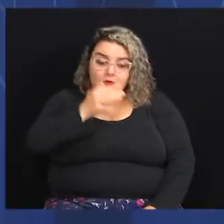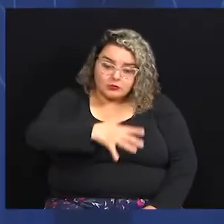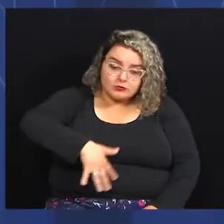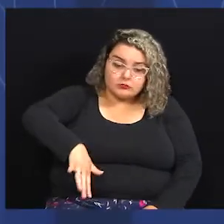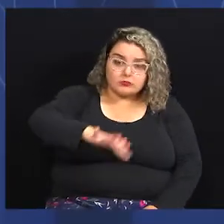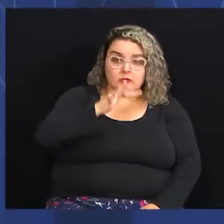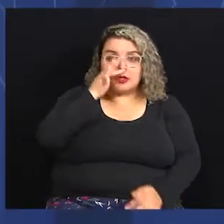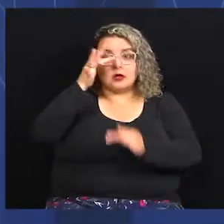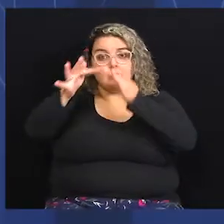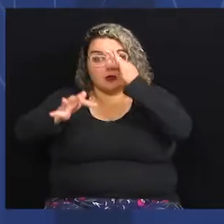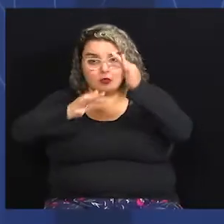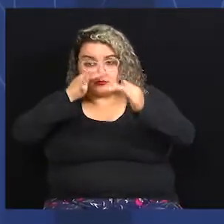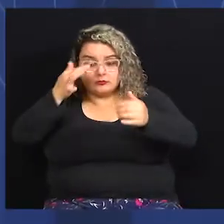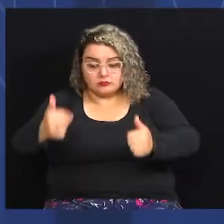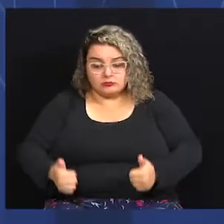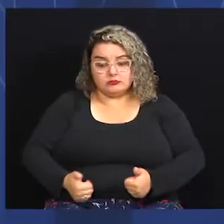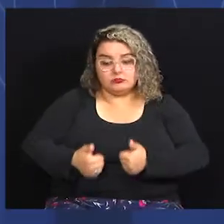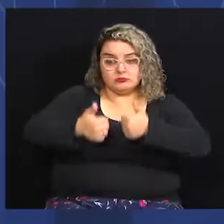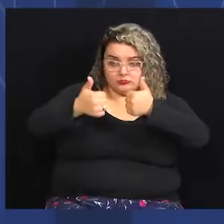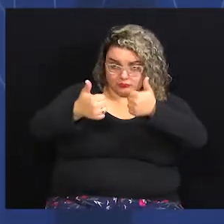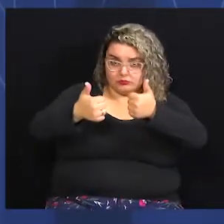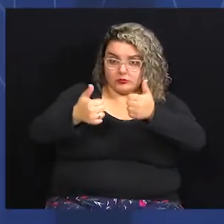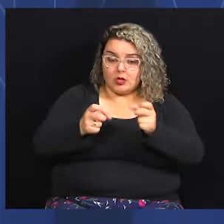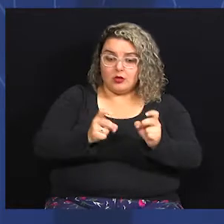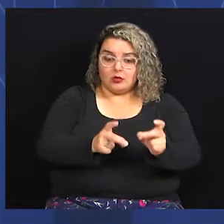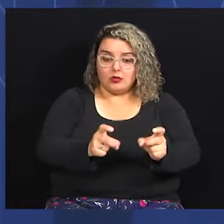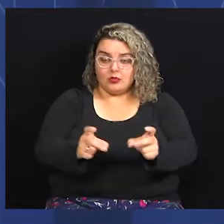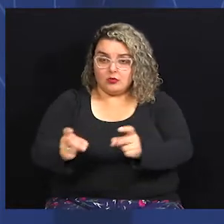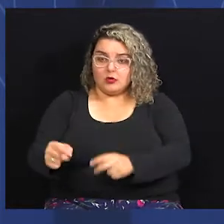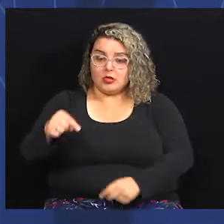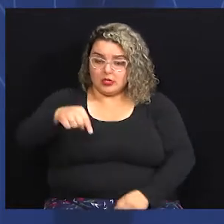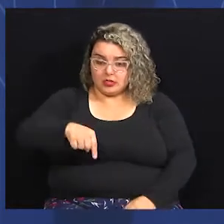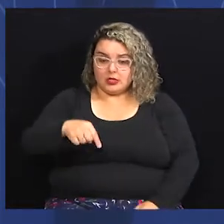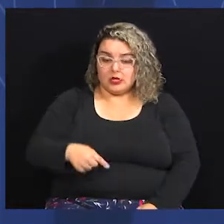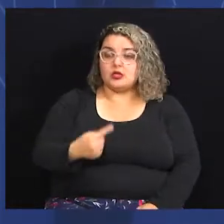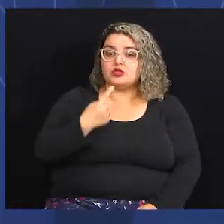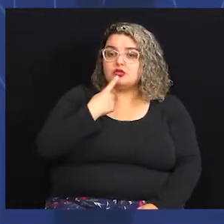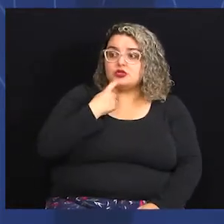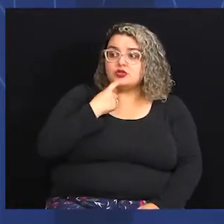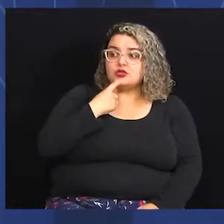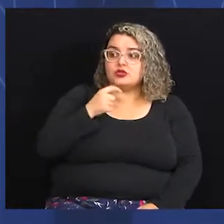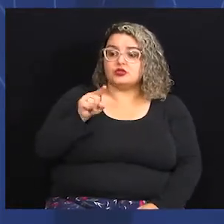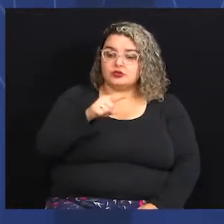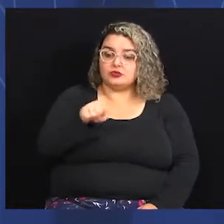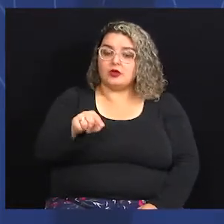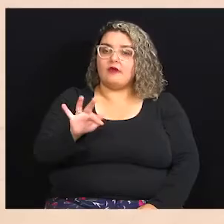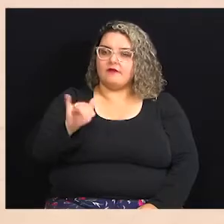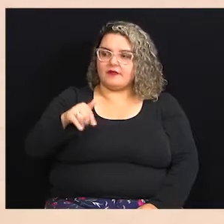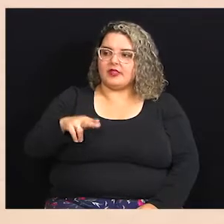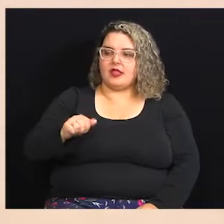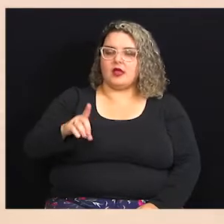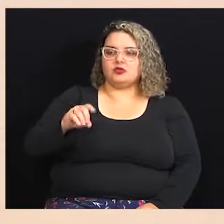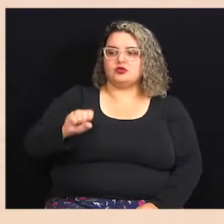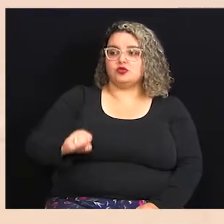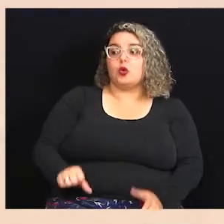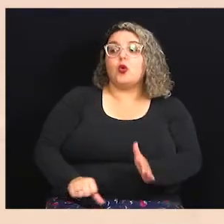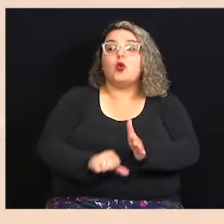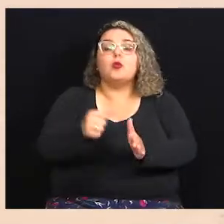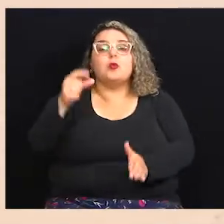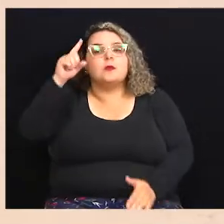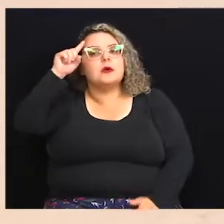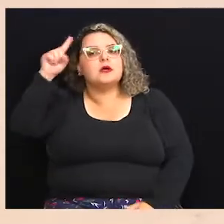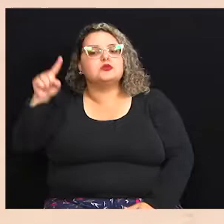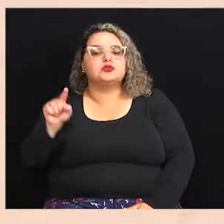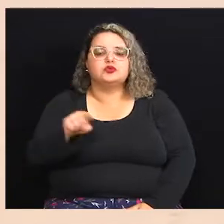o mercado de flores está otimista viu com as vendas neste feriado de finados o primeiro dia